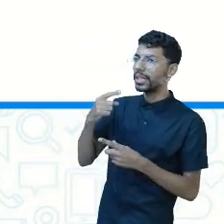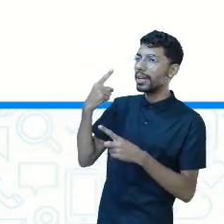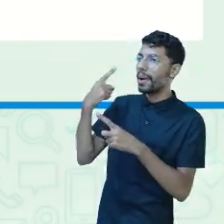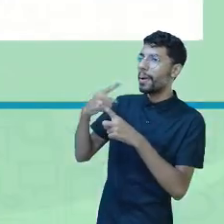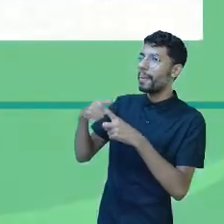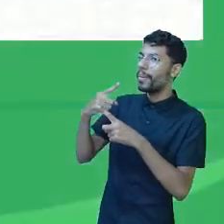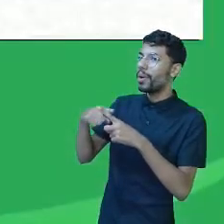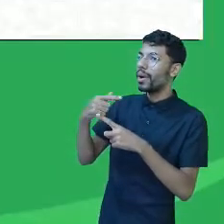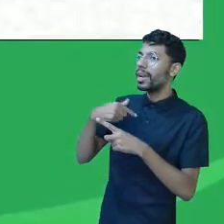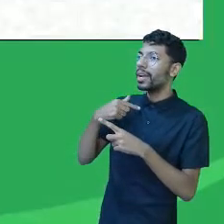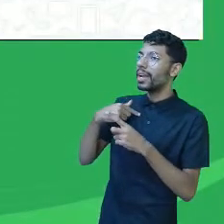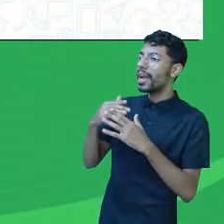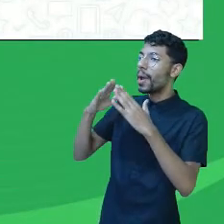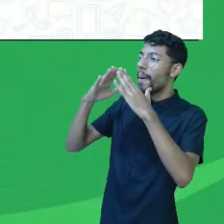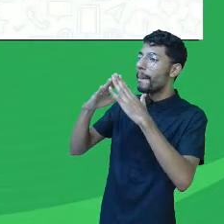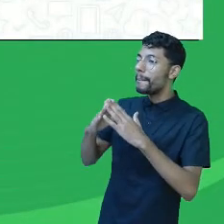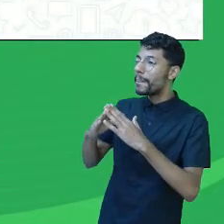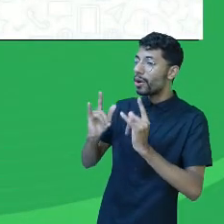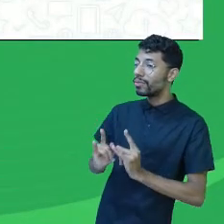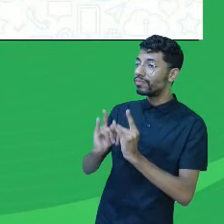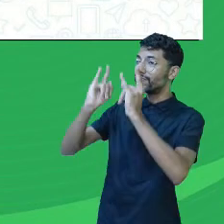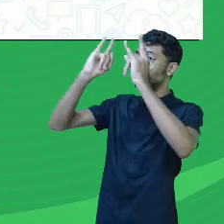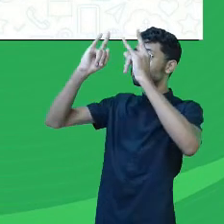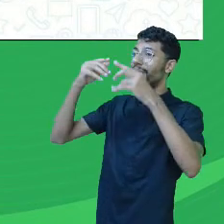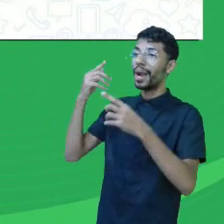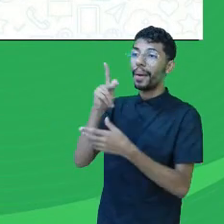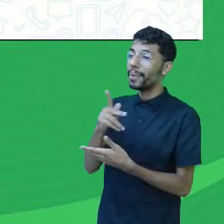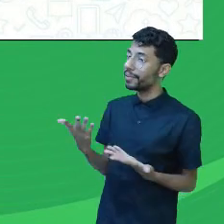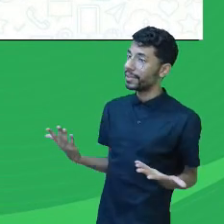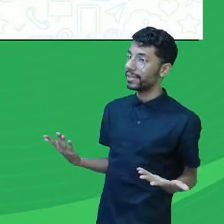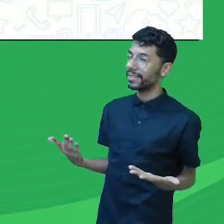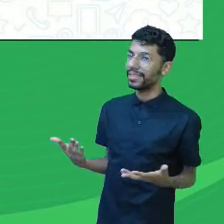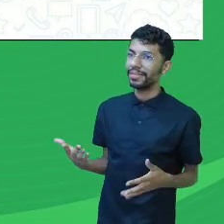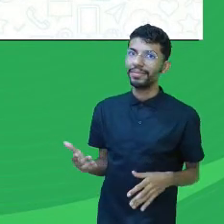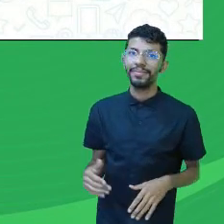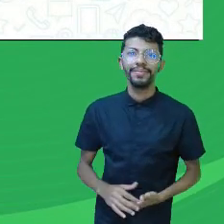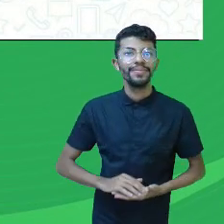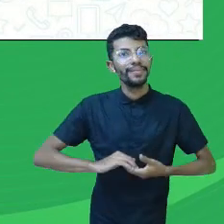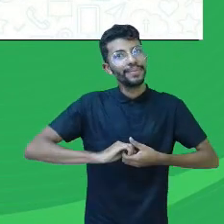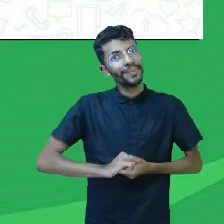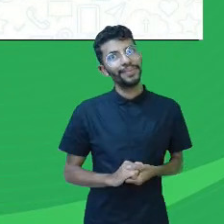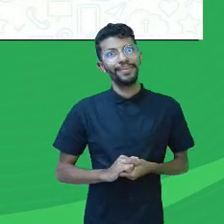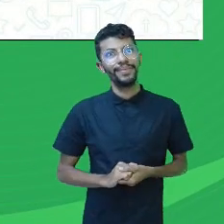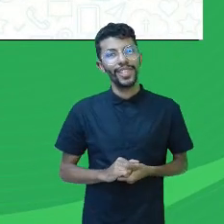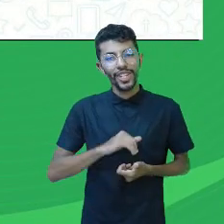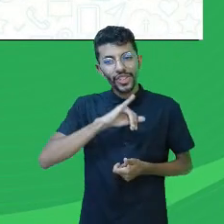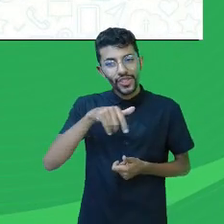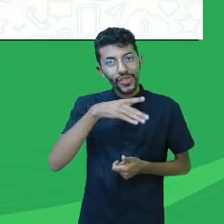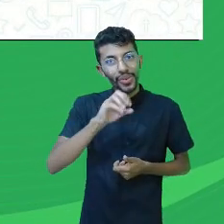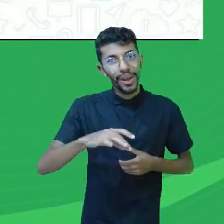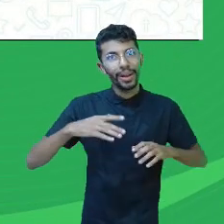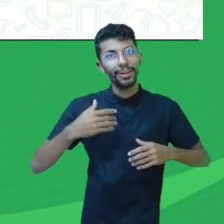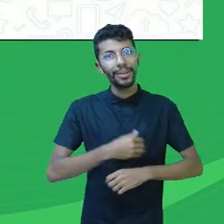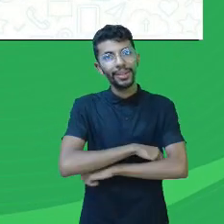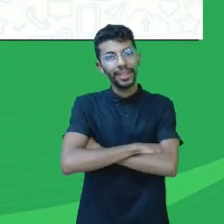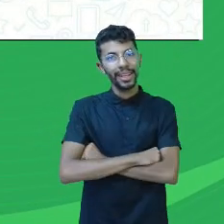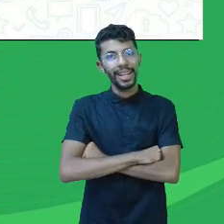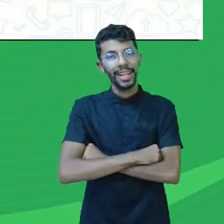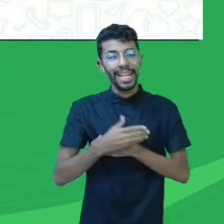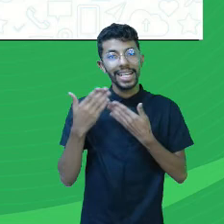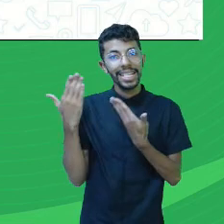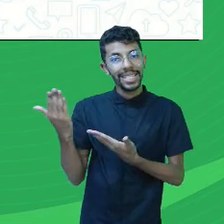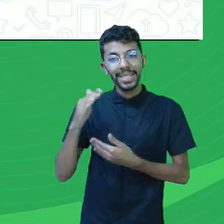Porque moro num apartamento, professora. Minha gente, que Joãozinho é esse? Pelo amor de